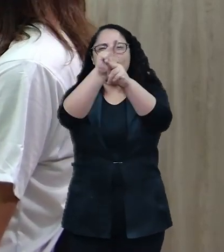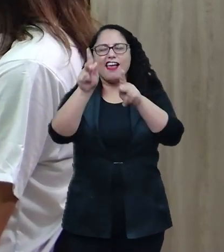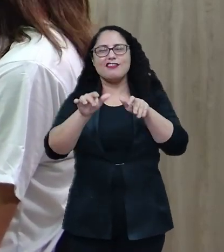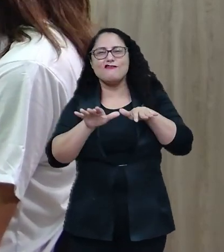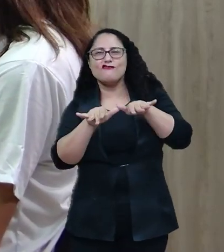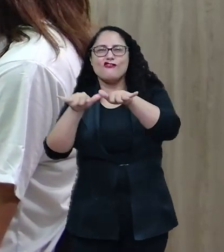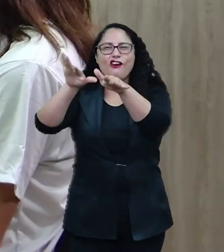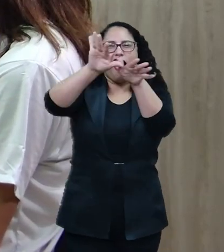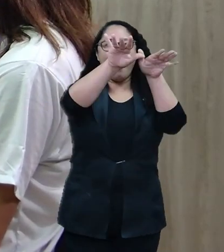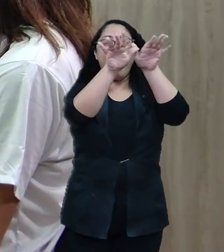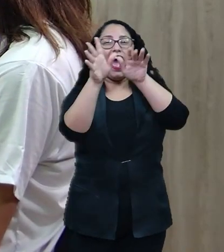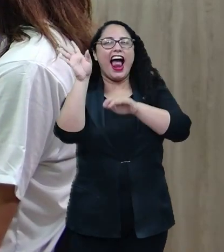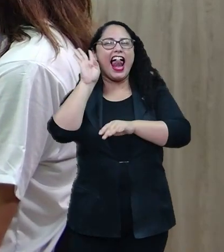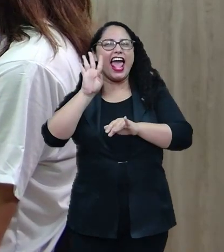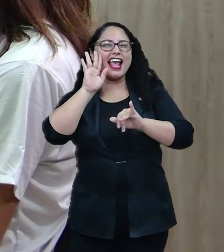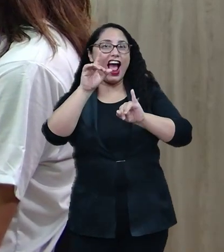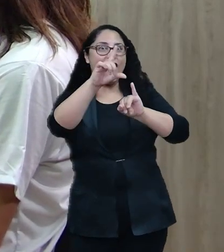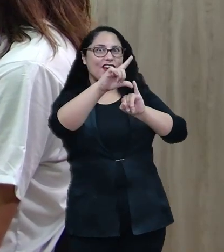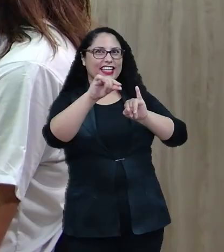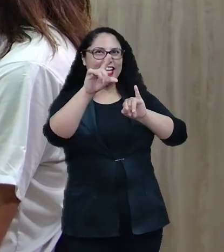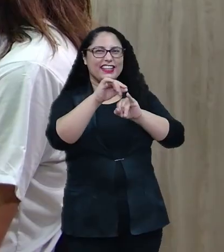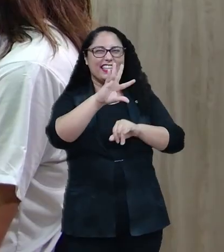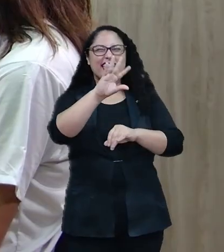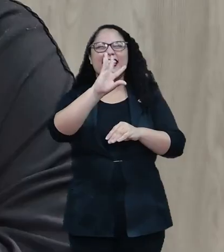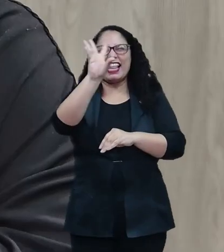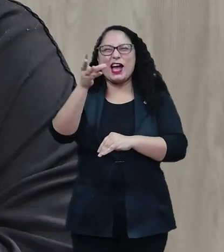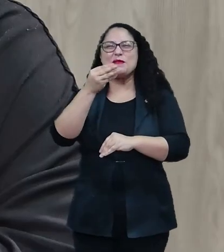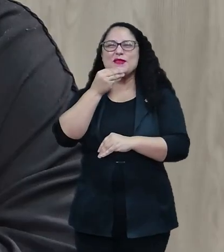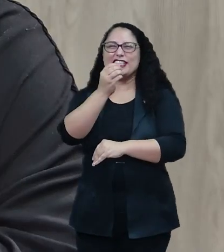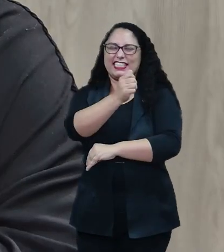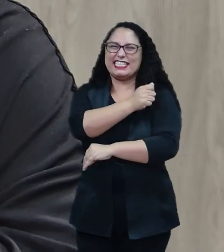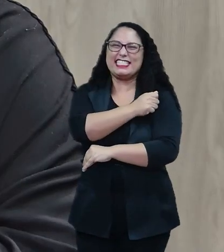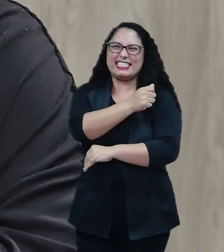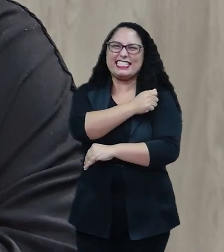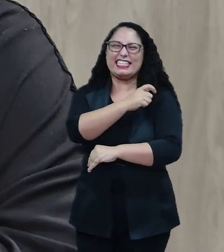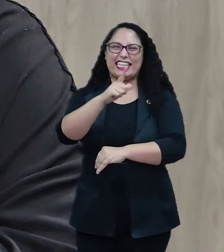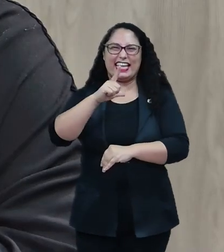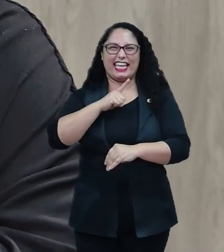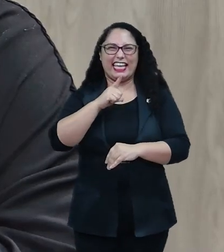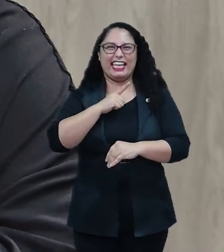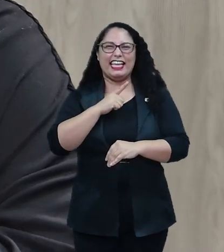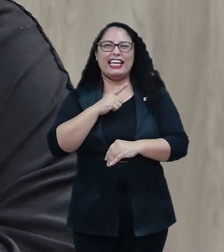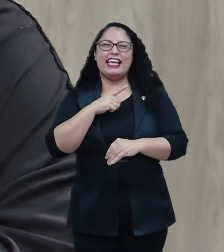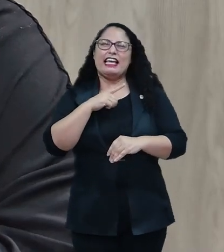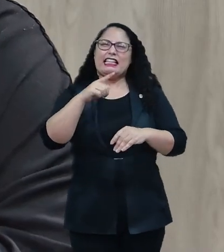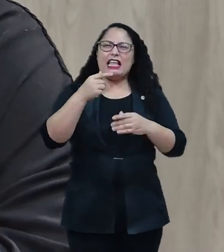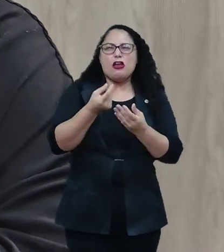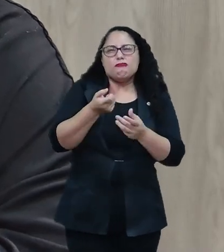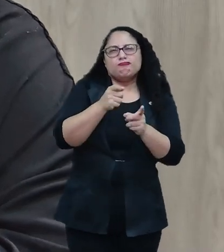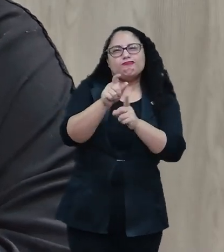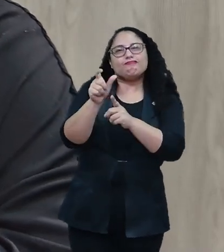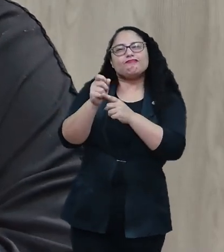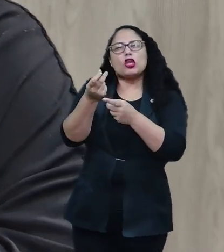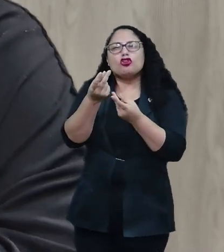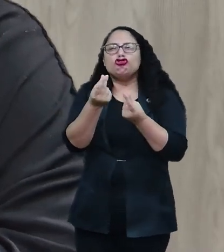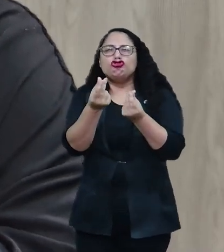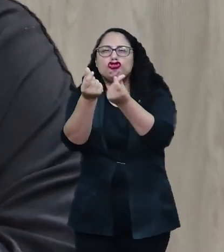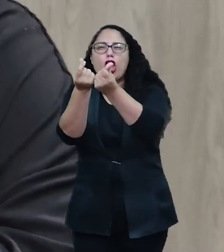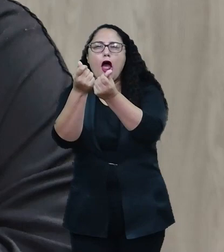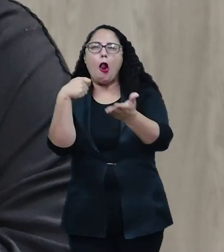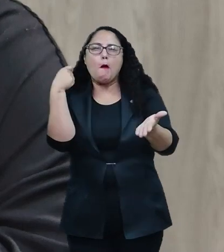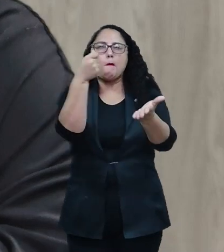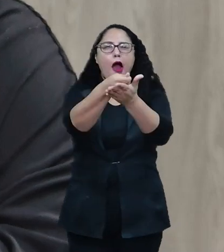é legal também que no IF tem essa oportunidade dos estudantes terem essas despesas